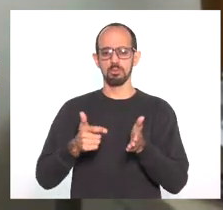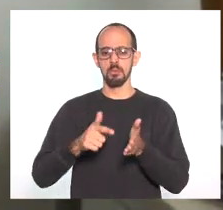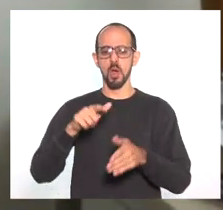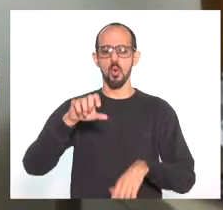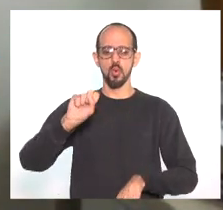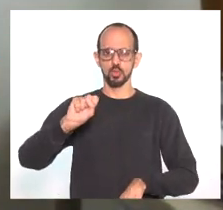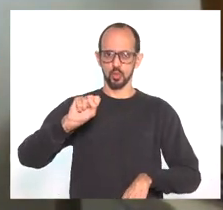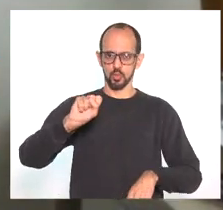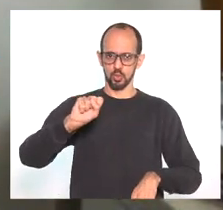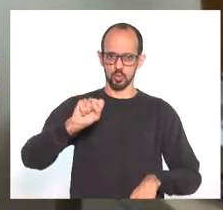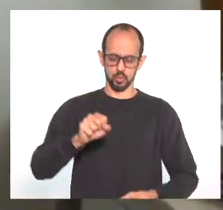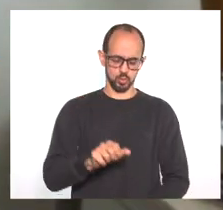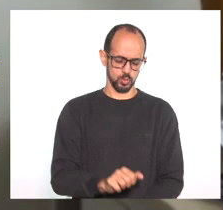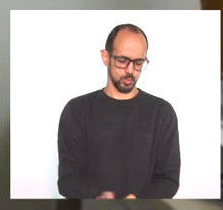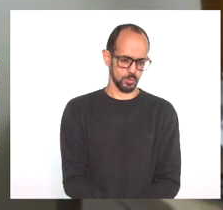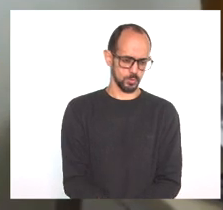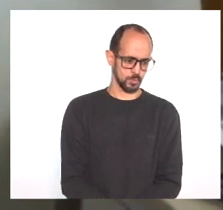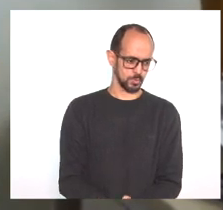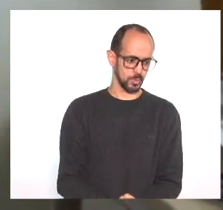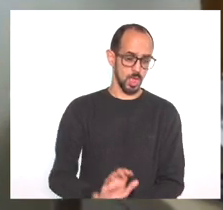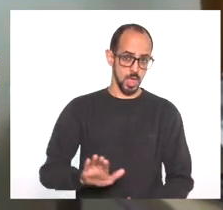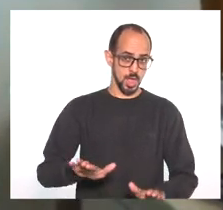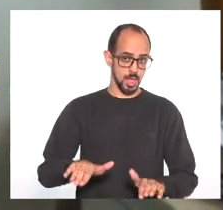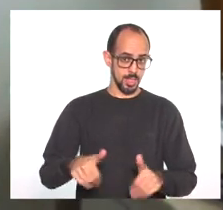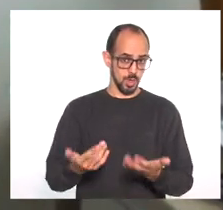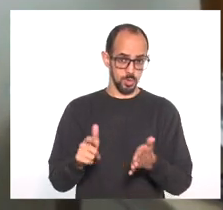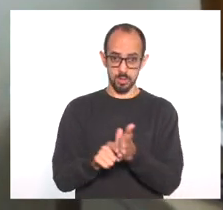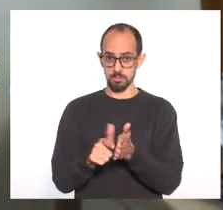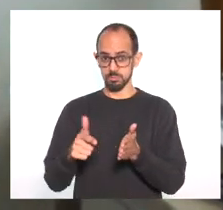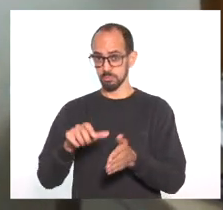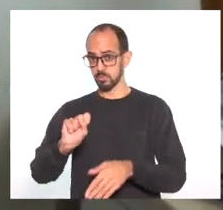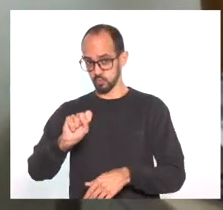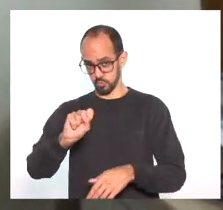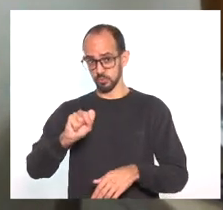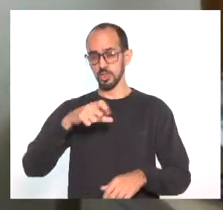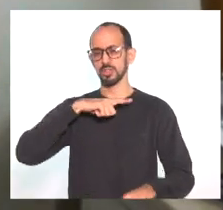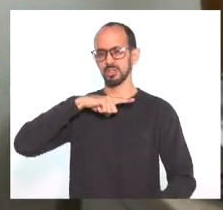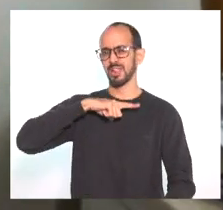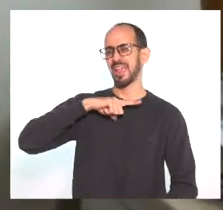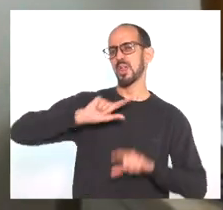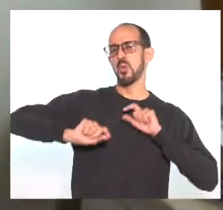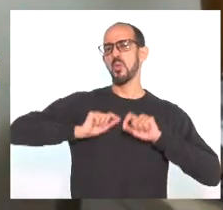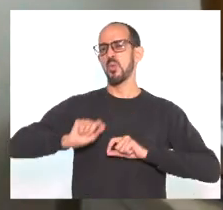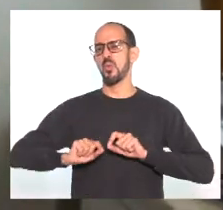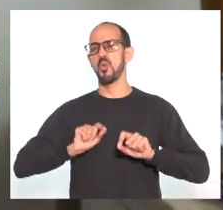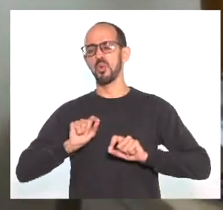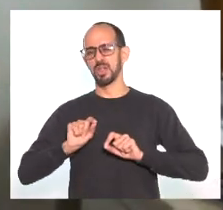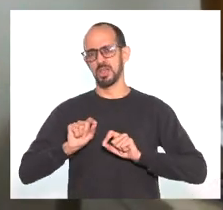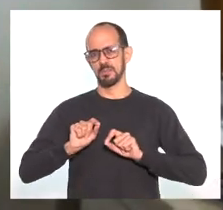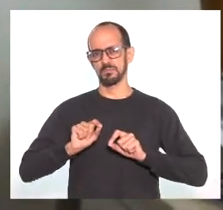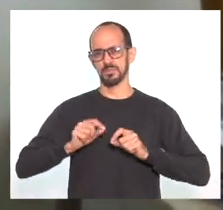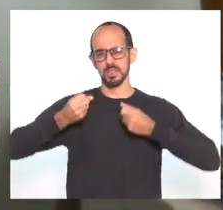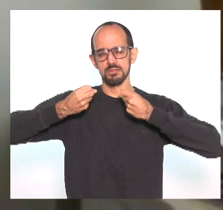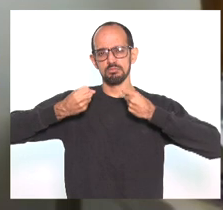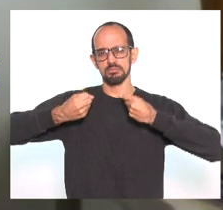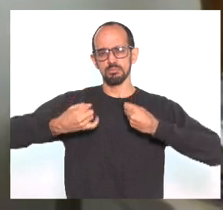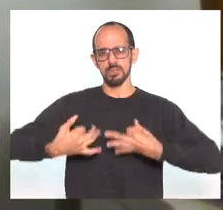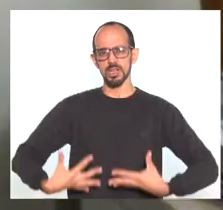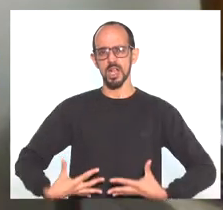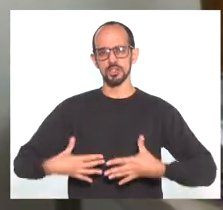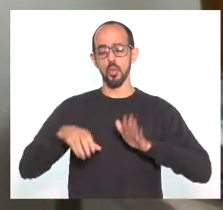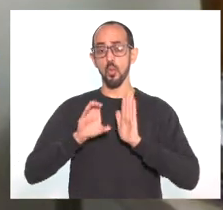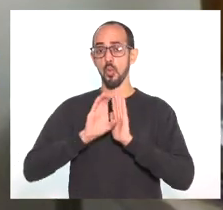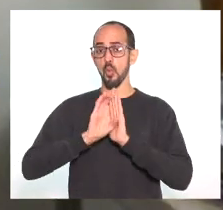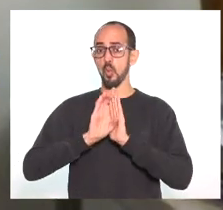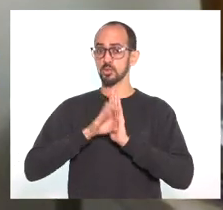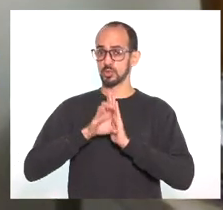8. Nas participações especiais, nós também explicitamos, né, o conceito,